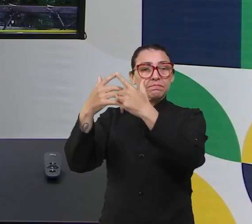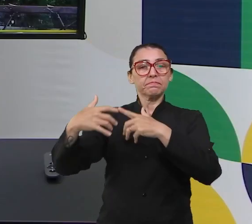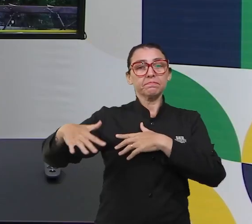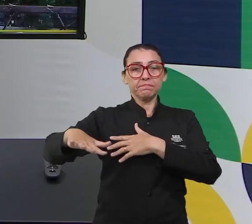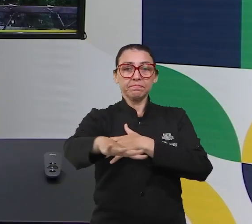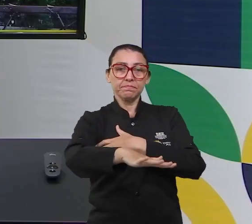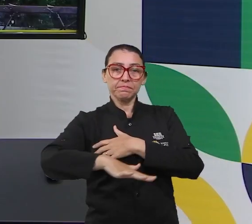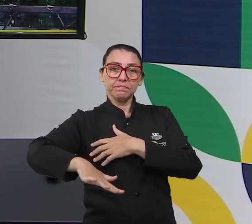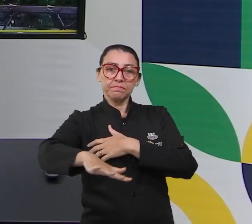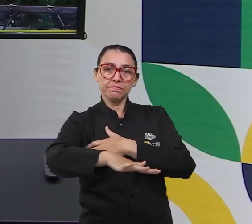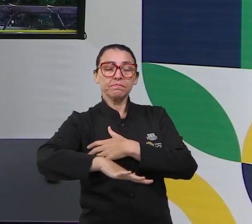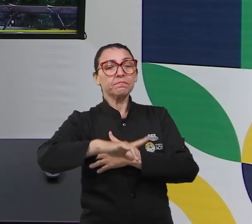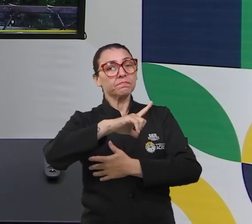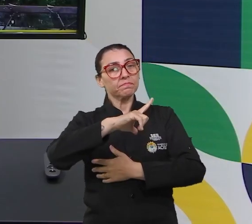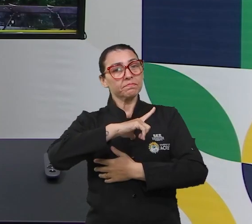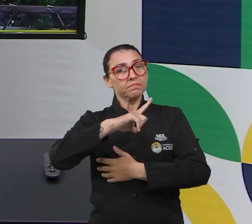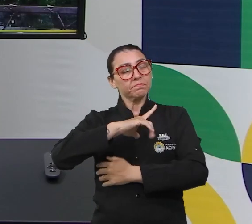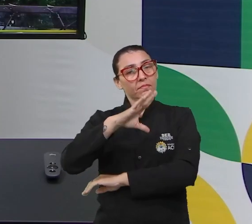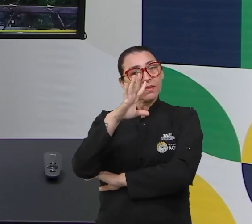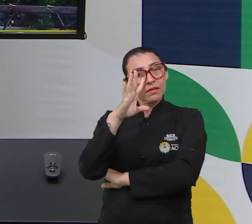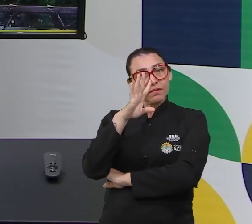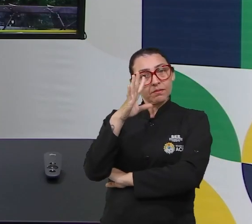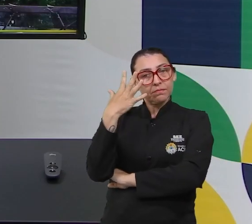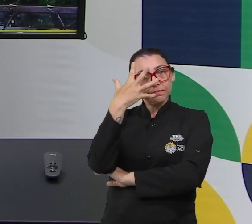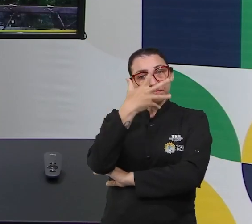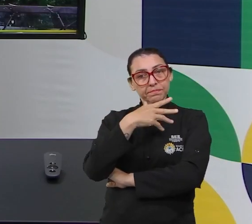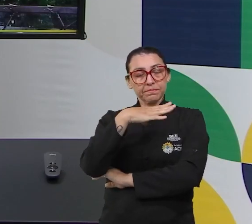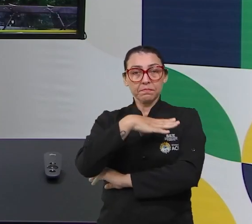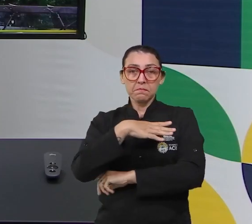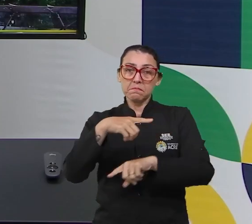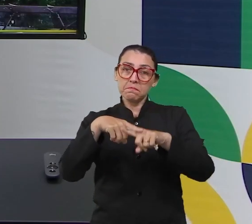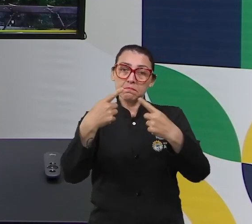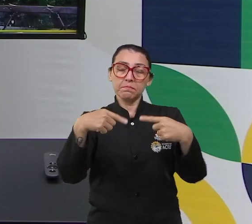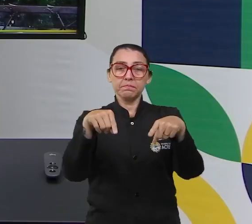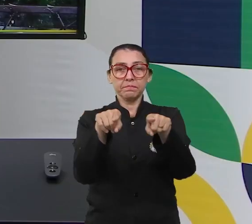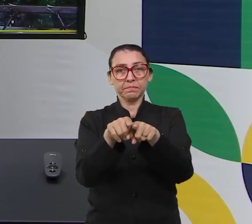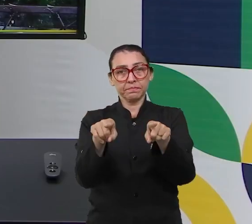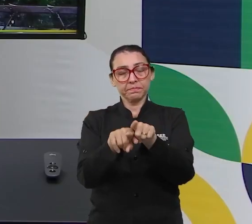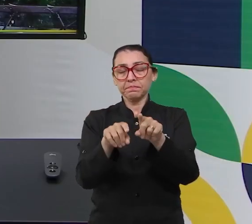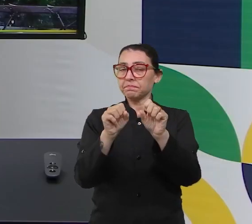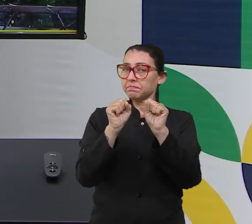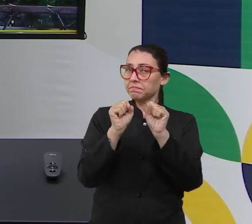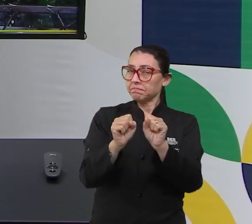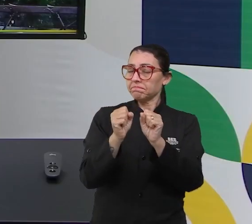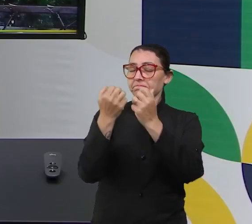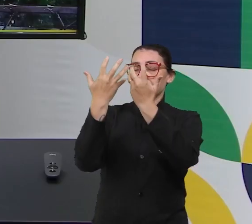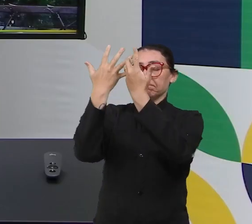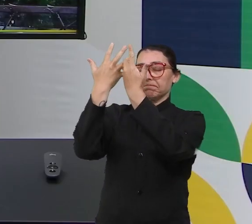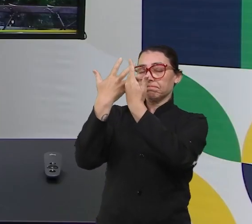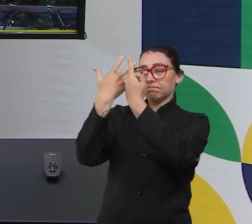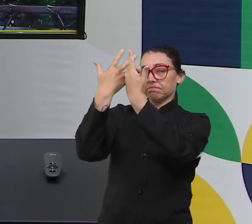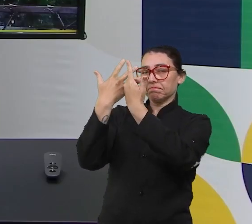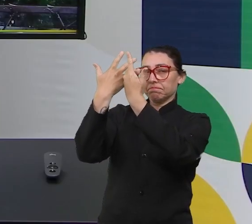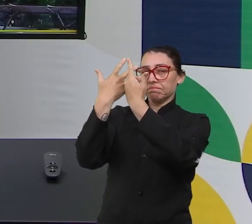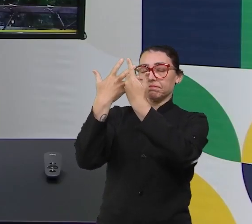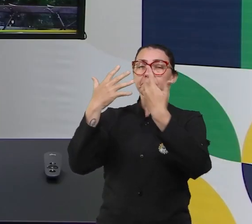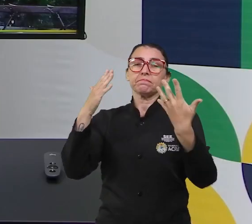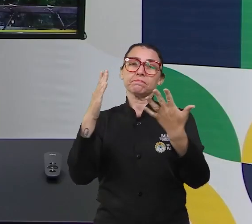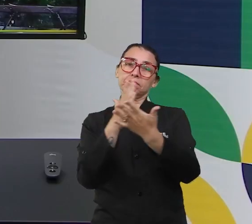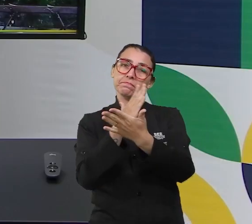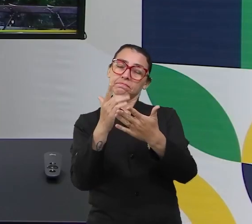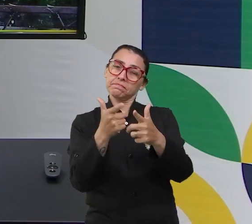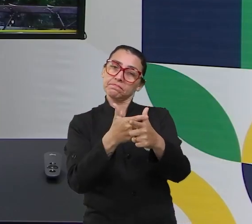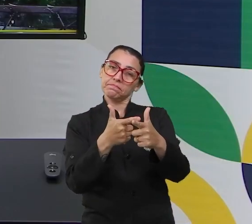público, ele passe, aprecie a beleza da cidade, mas que também possa refletir sobre alguma